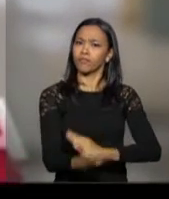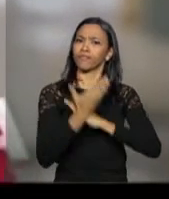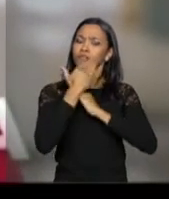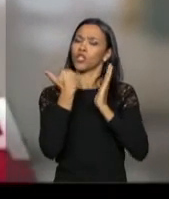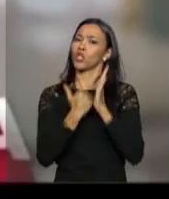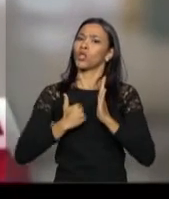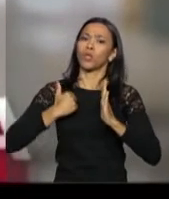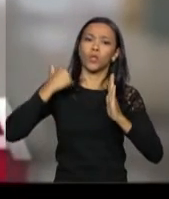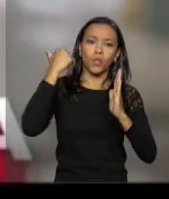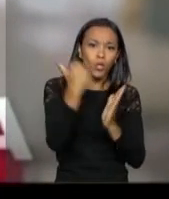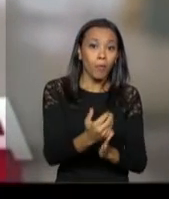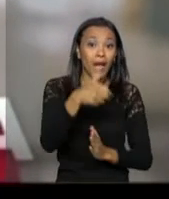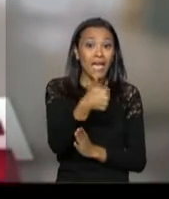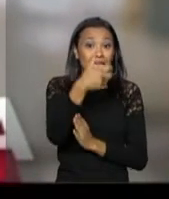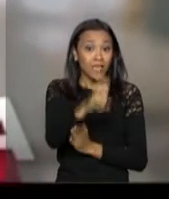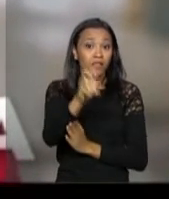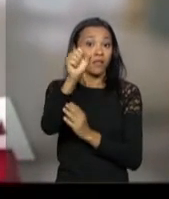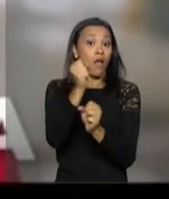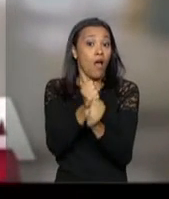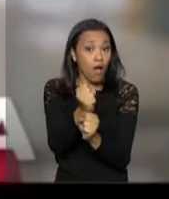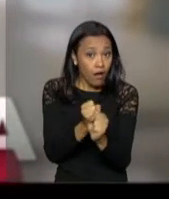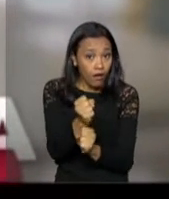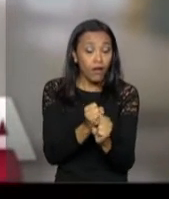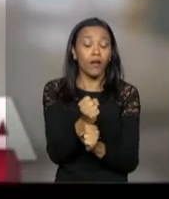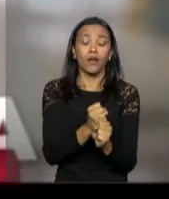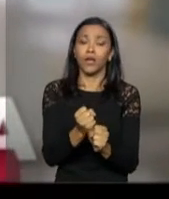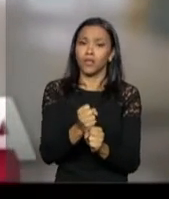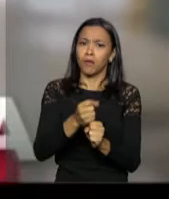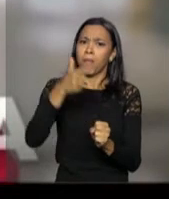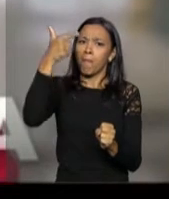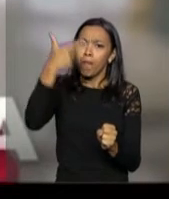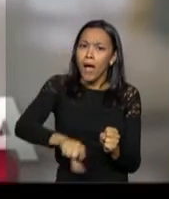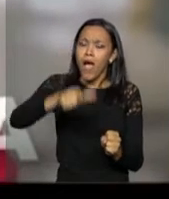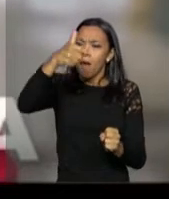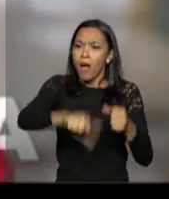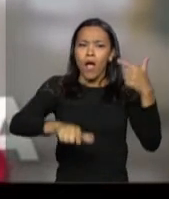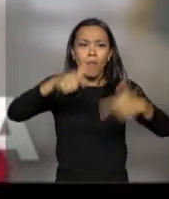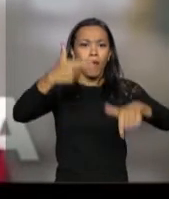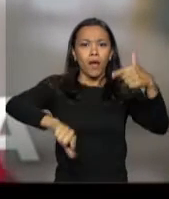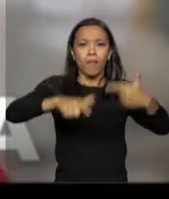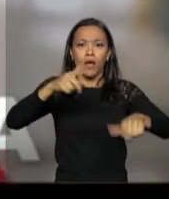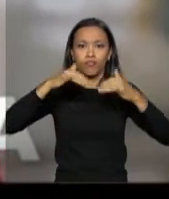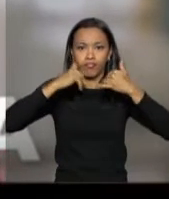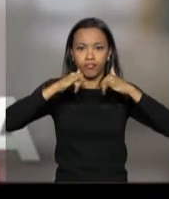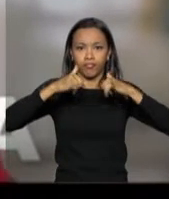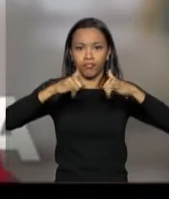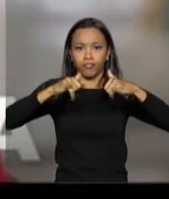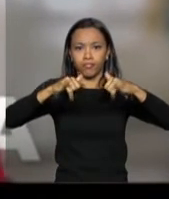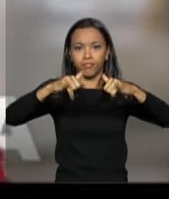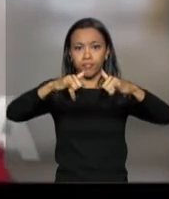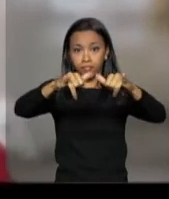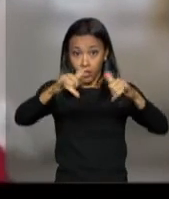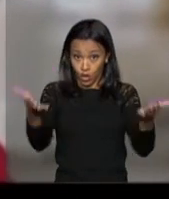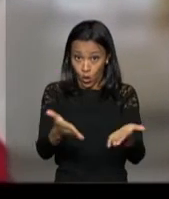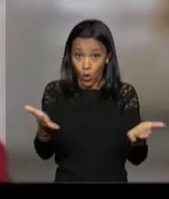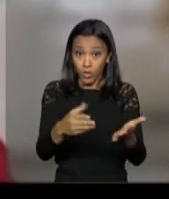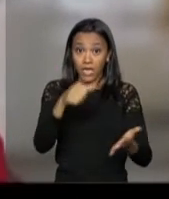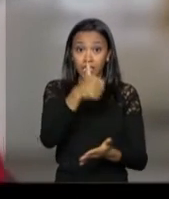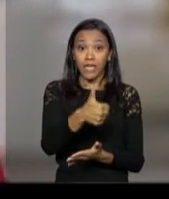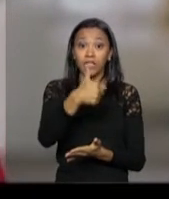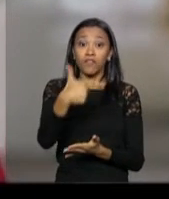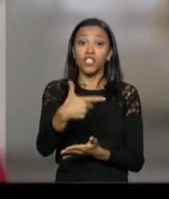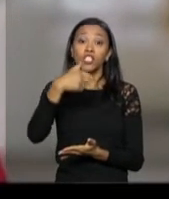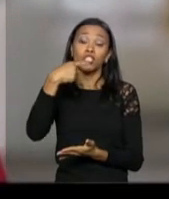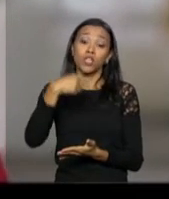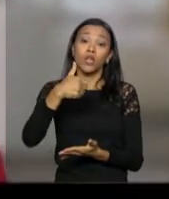dobrar em 15 anos, nossa capacidade instalada de energia elétrica, que hoje é de 121